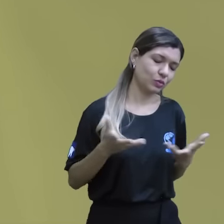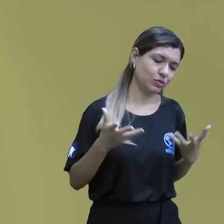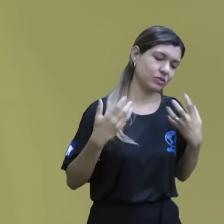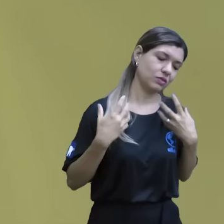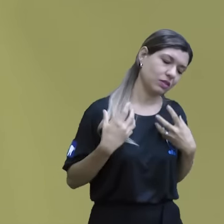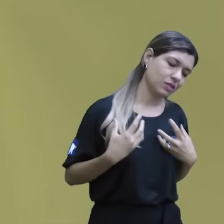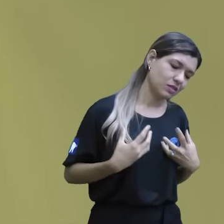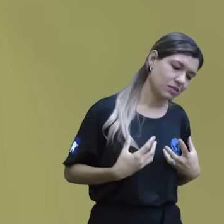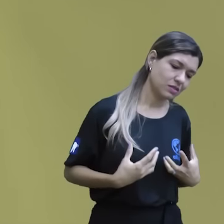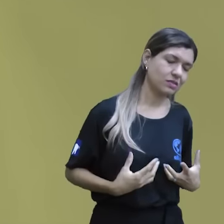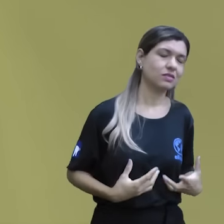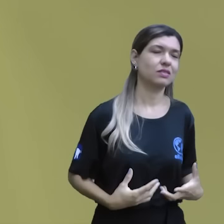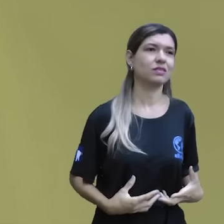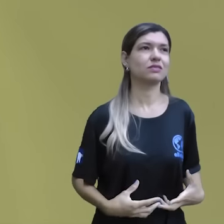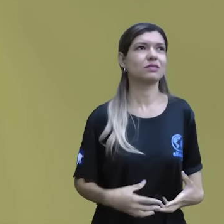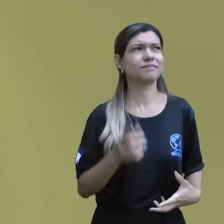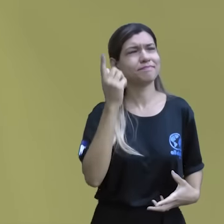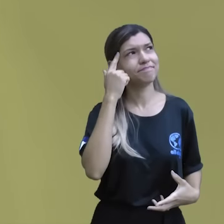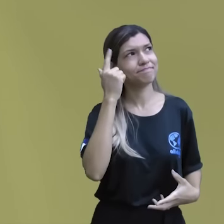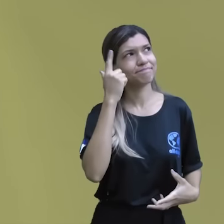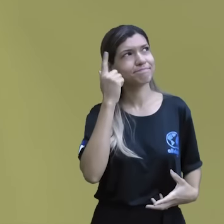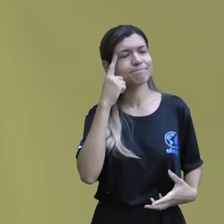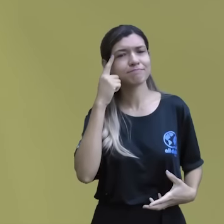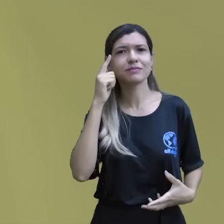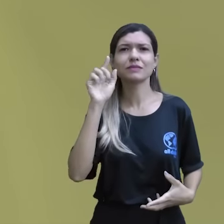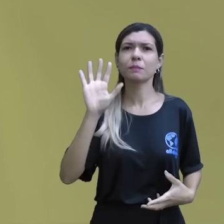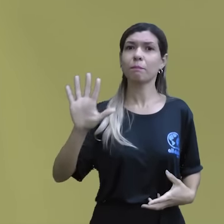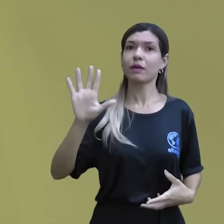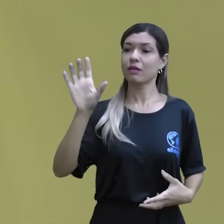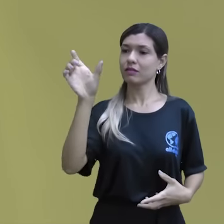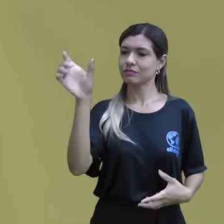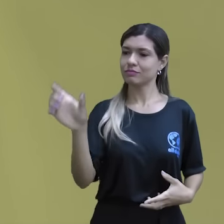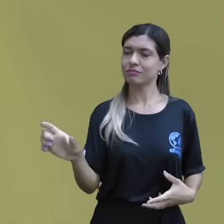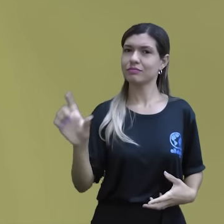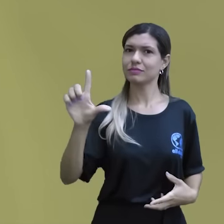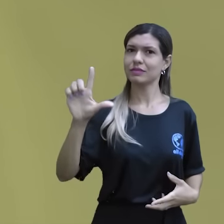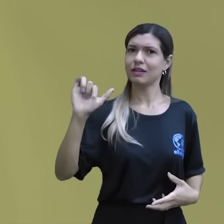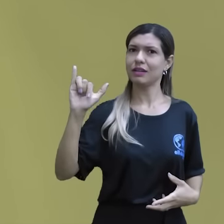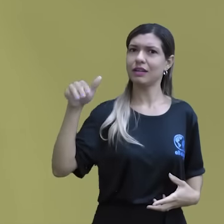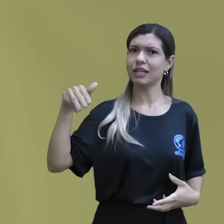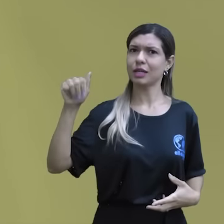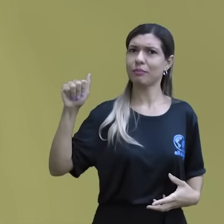anos e escreveu essa obra toda, toda. Escreveu